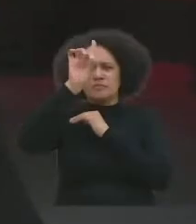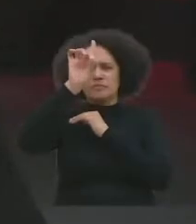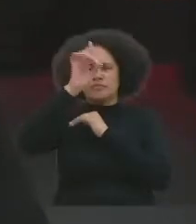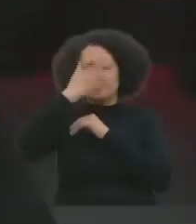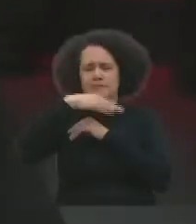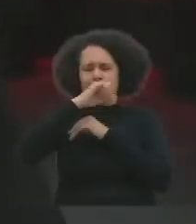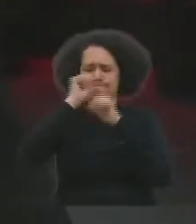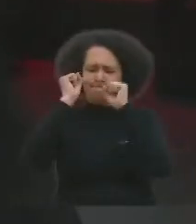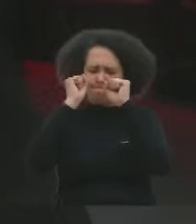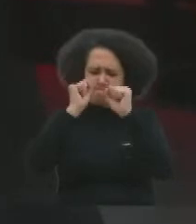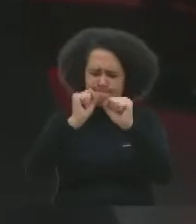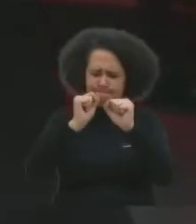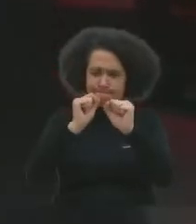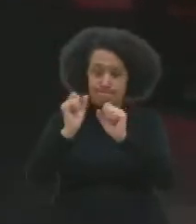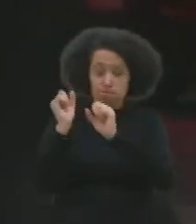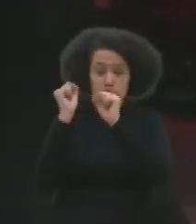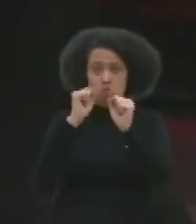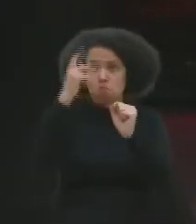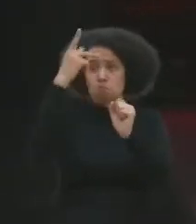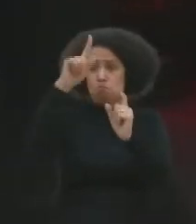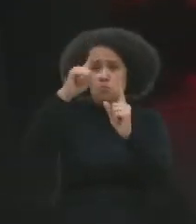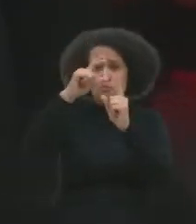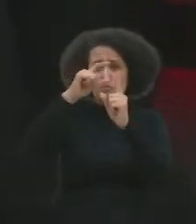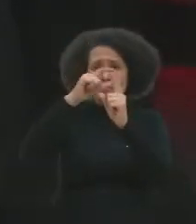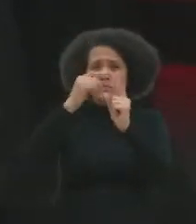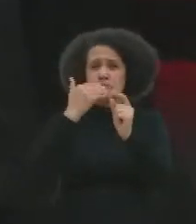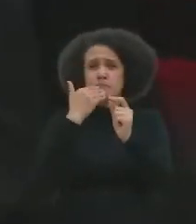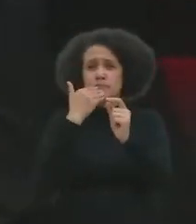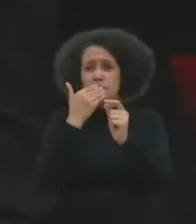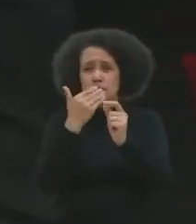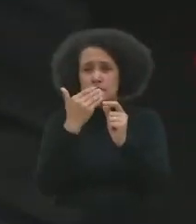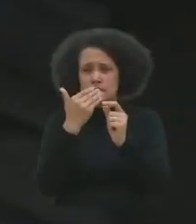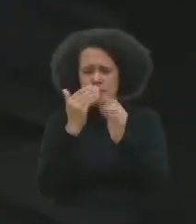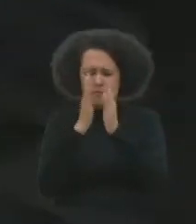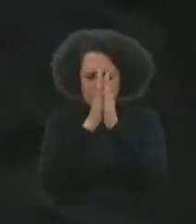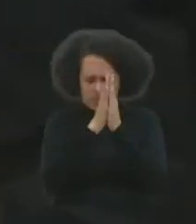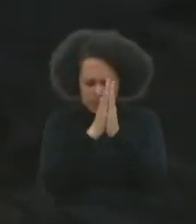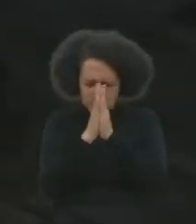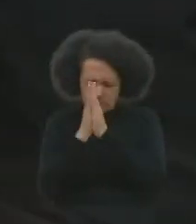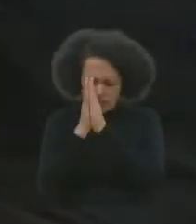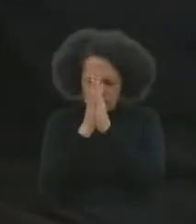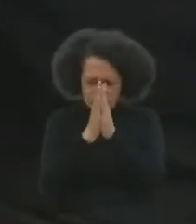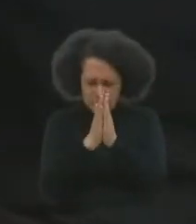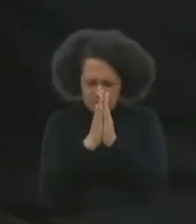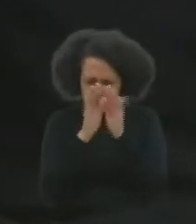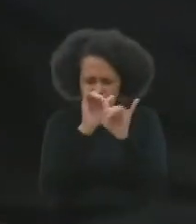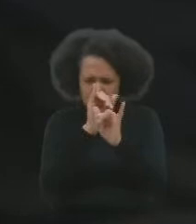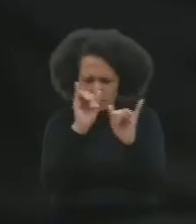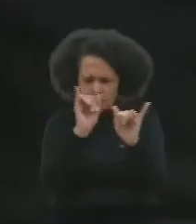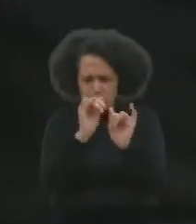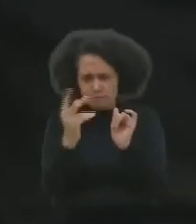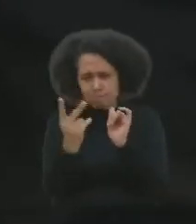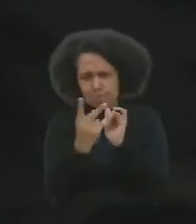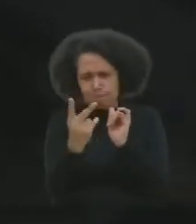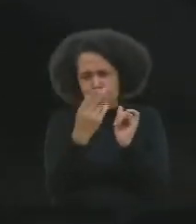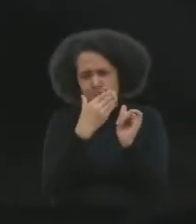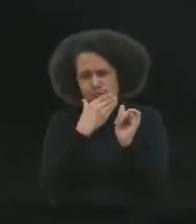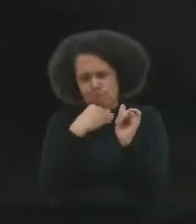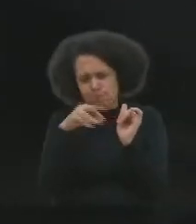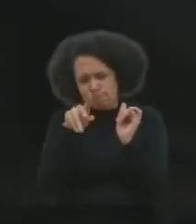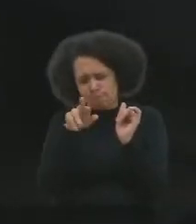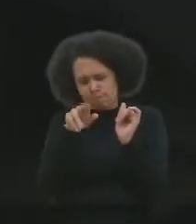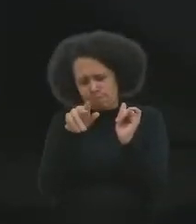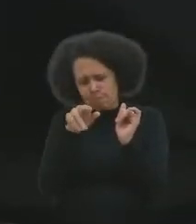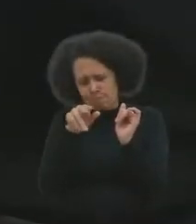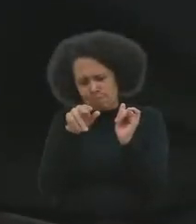autoridade da tua palavra, eu vos peço e clamo agora que o Senhor fale pela boca desses nossos irmãos,